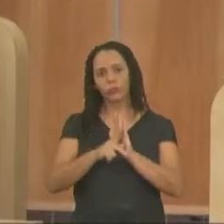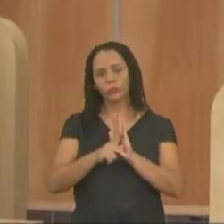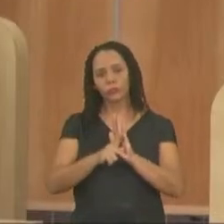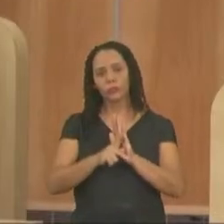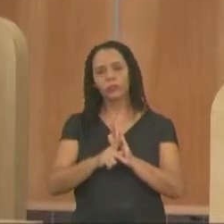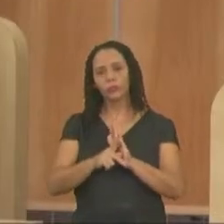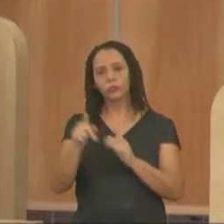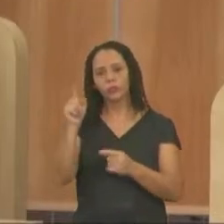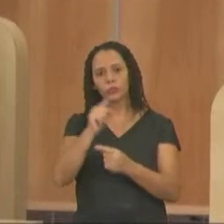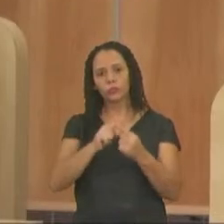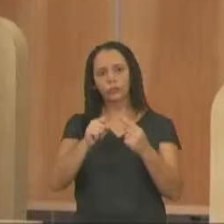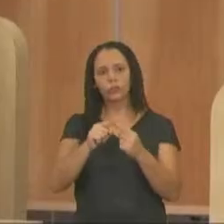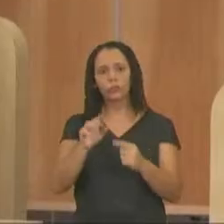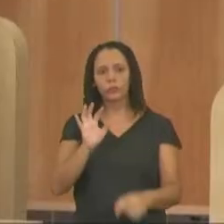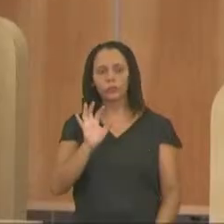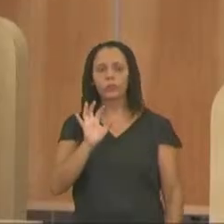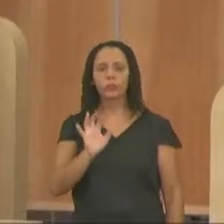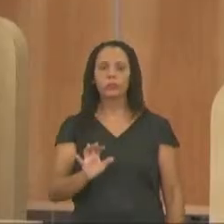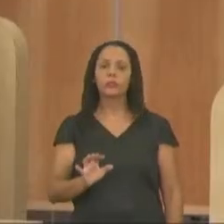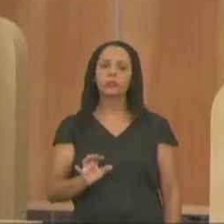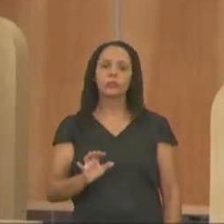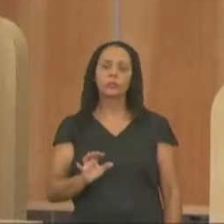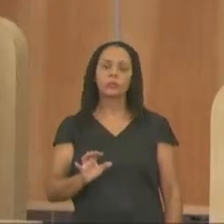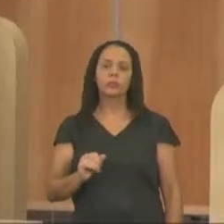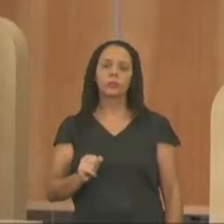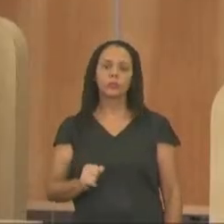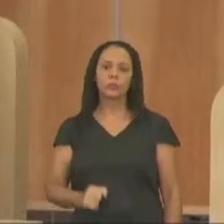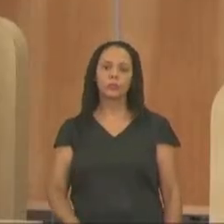ele visa justamente isso, visa